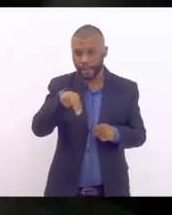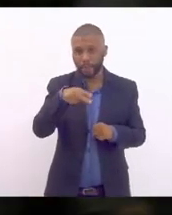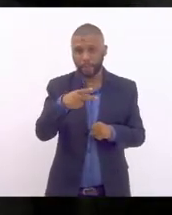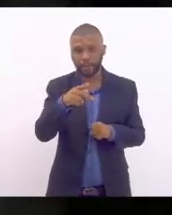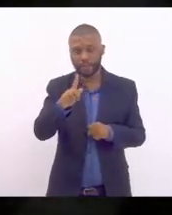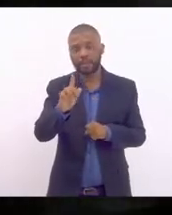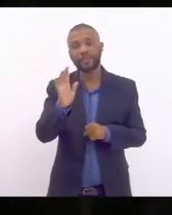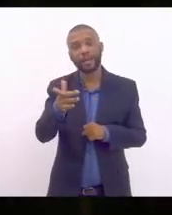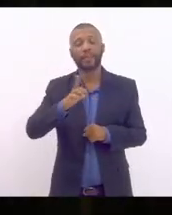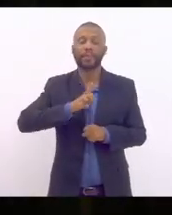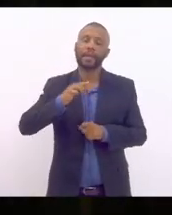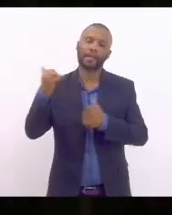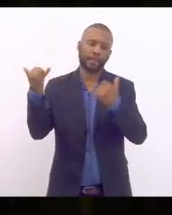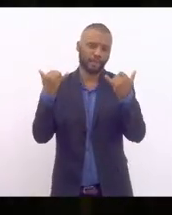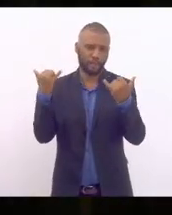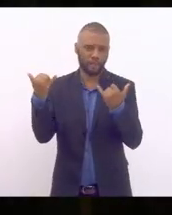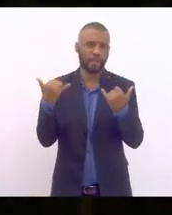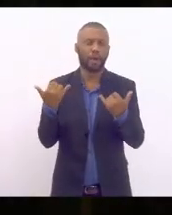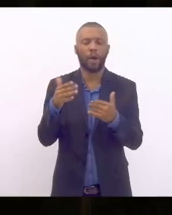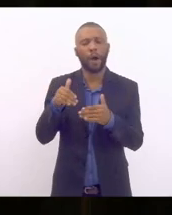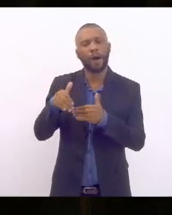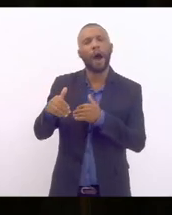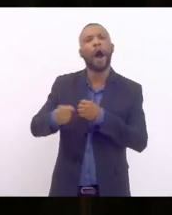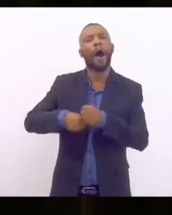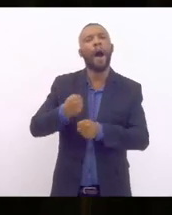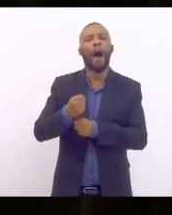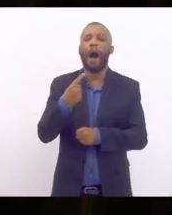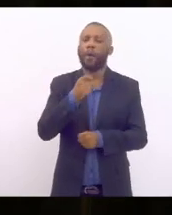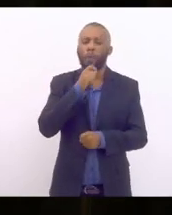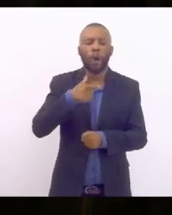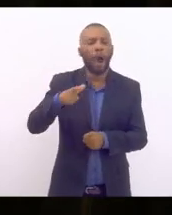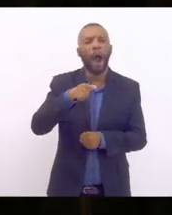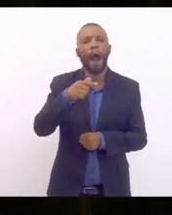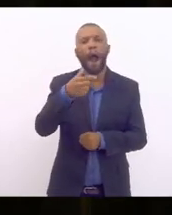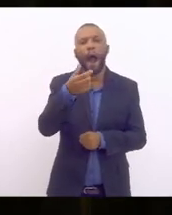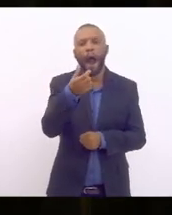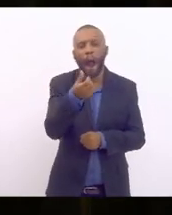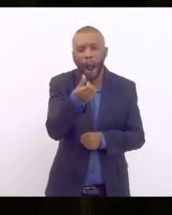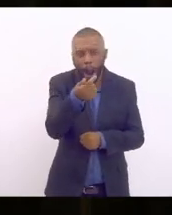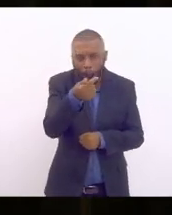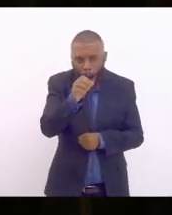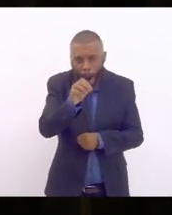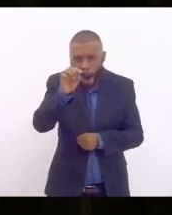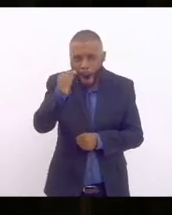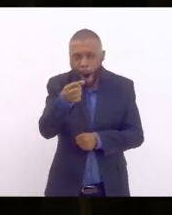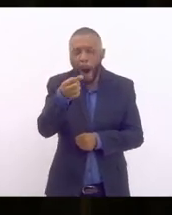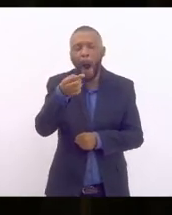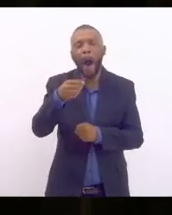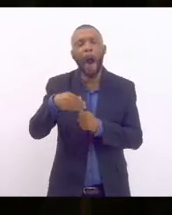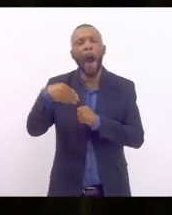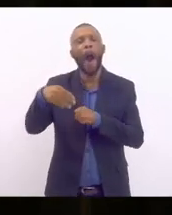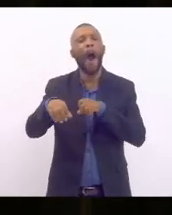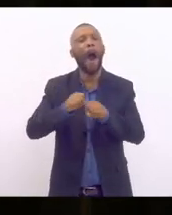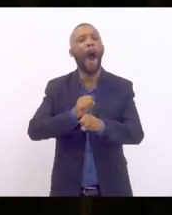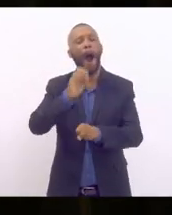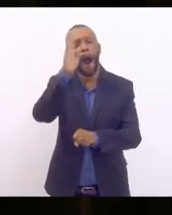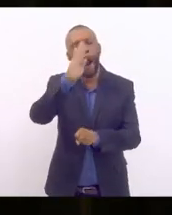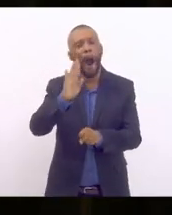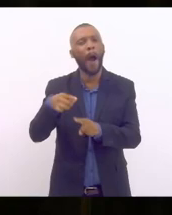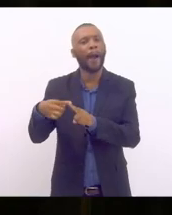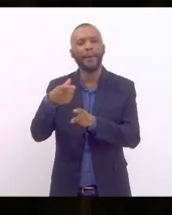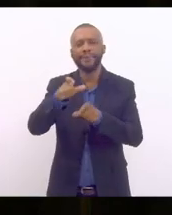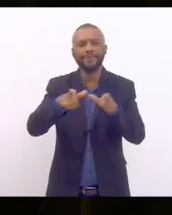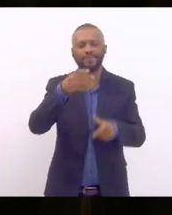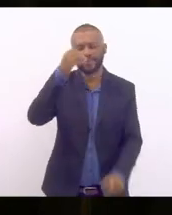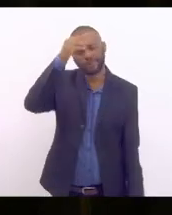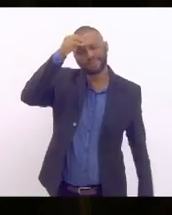como essa informação a partir desse ano nós não teremos mais 60 mil Mestres formados no Brasil porque as pessoas